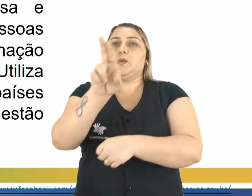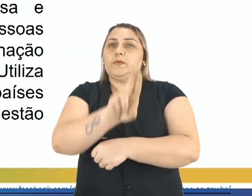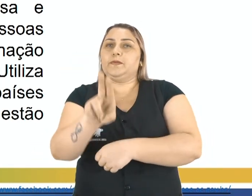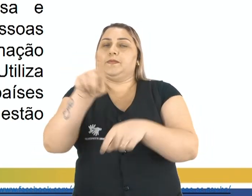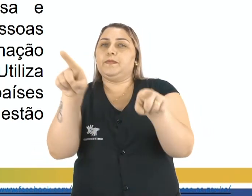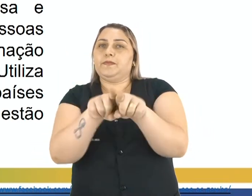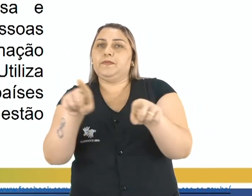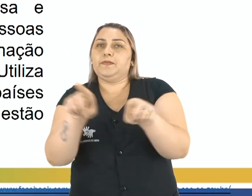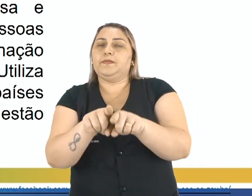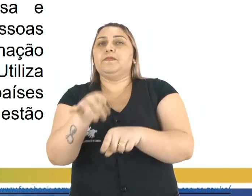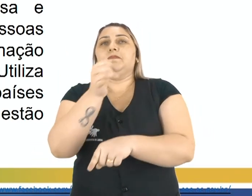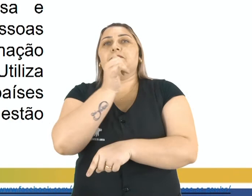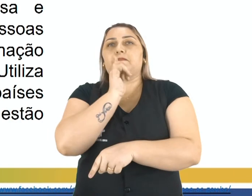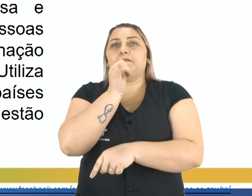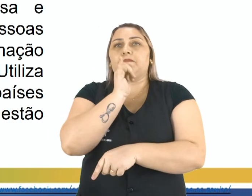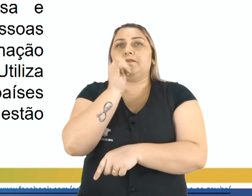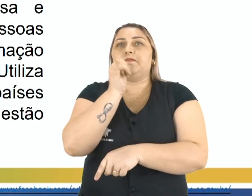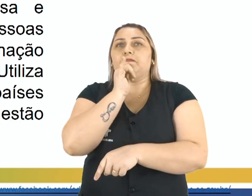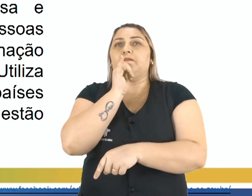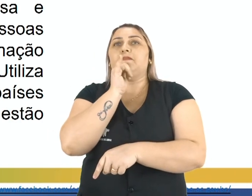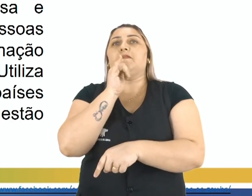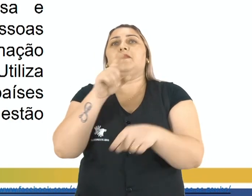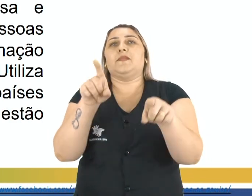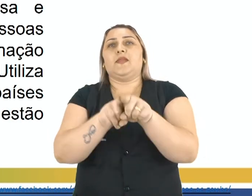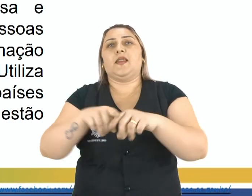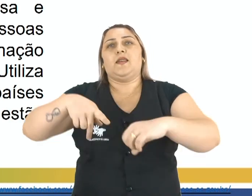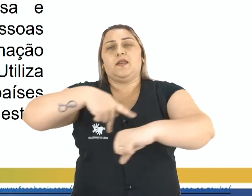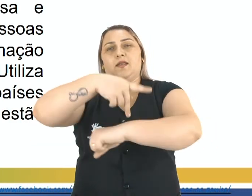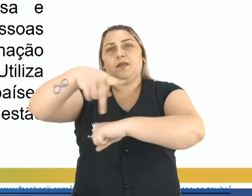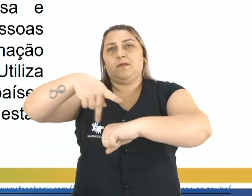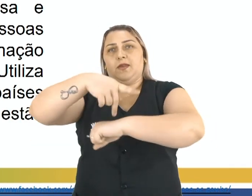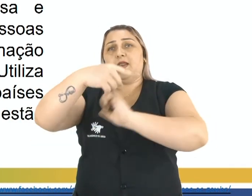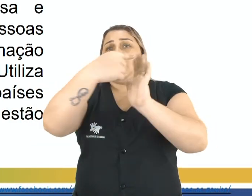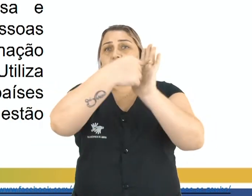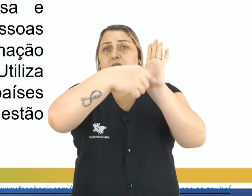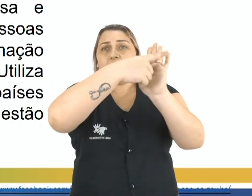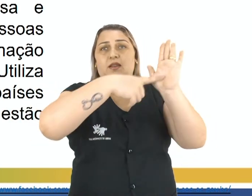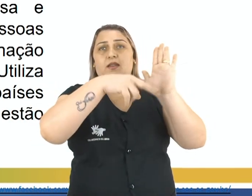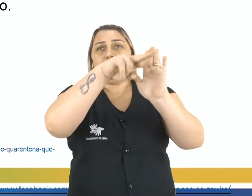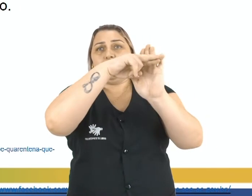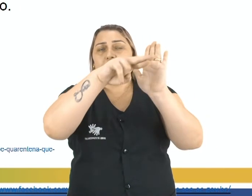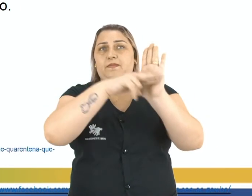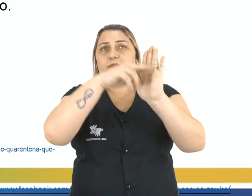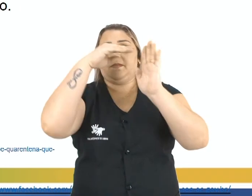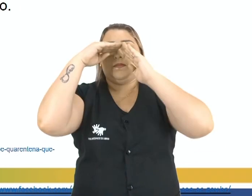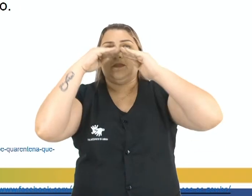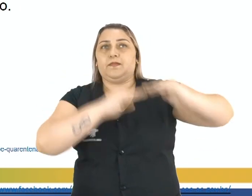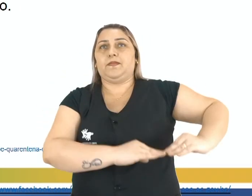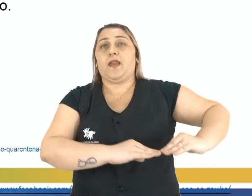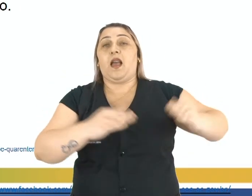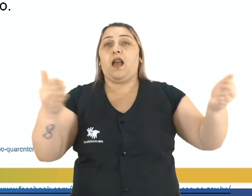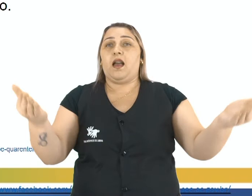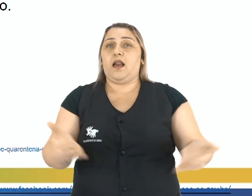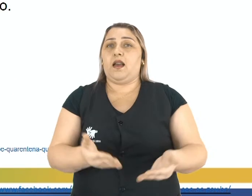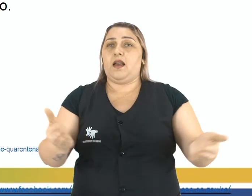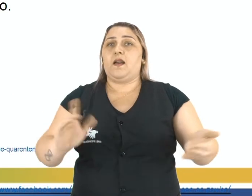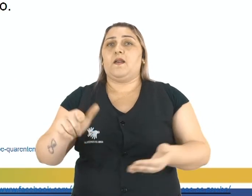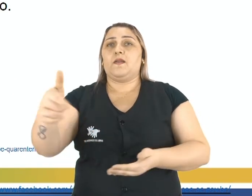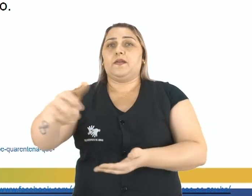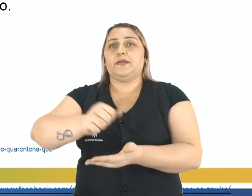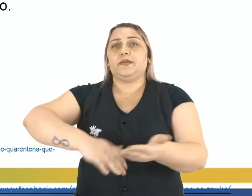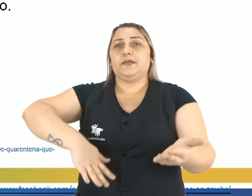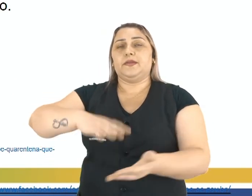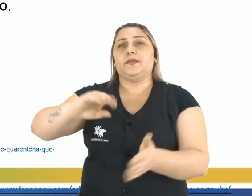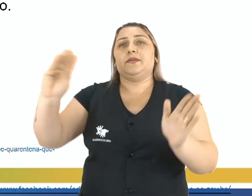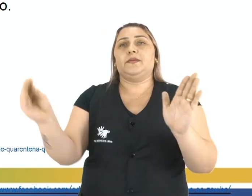também a exemplificação, citando os casos dos países, como eu disse para vocês. Agora, no outro exercício,